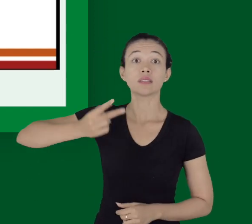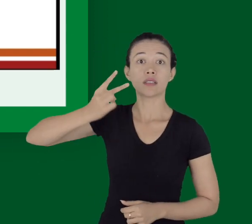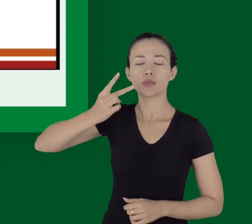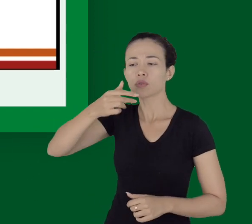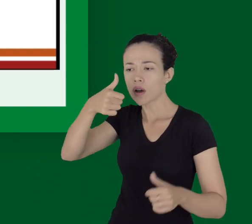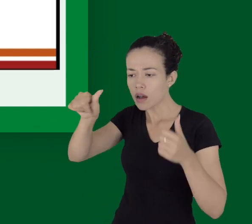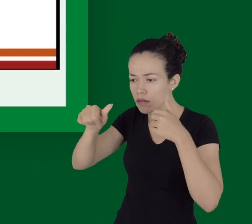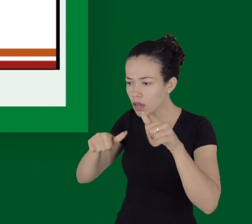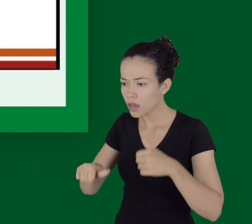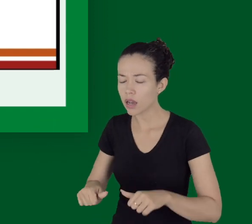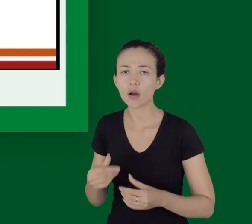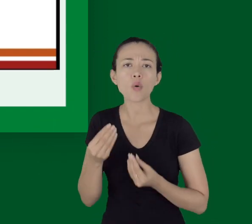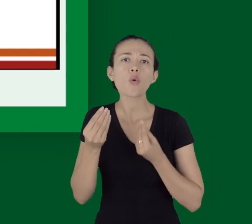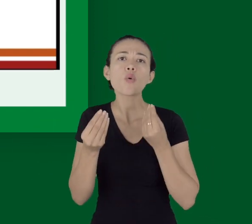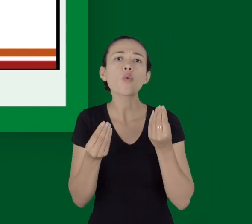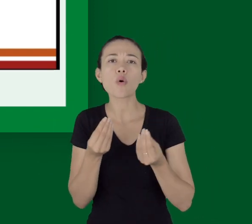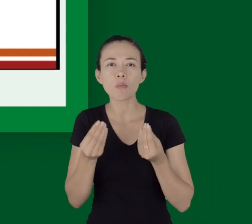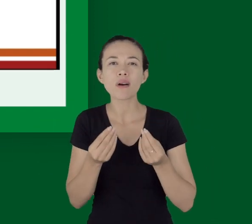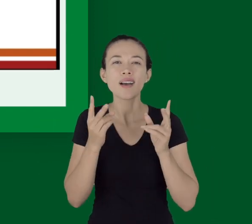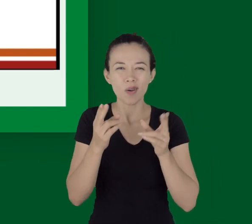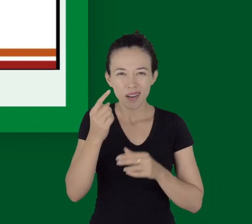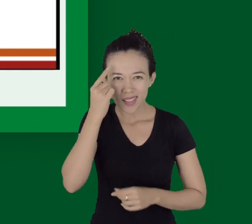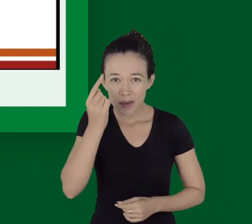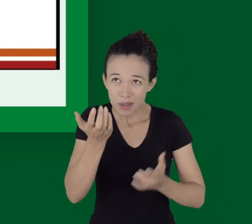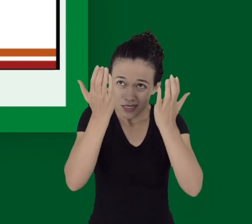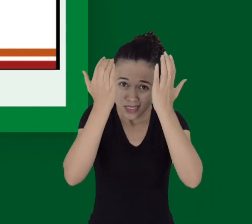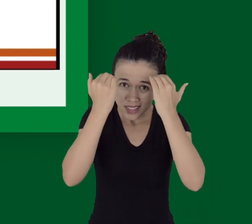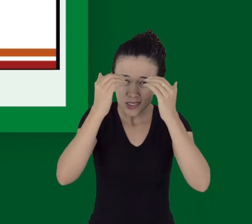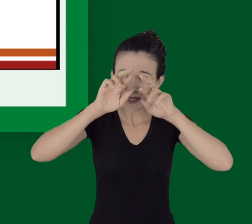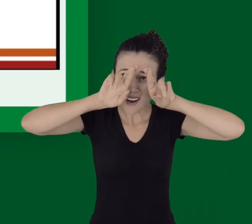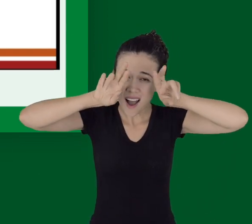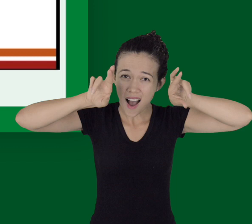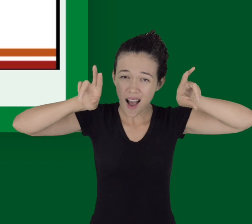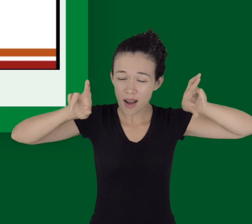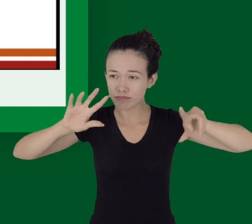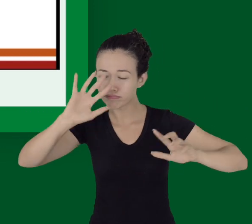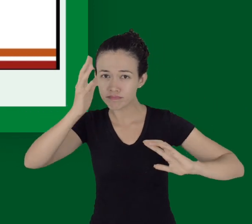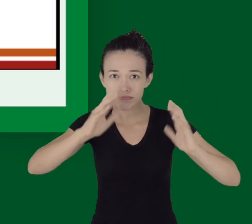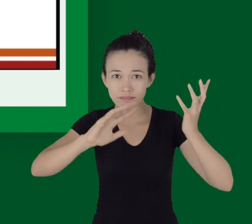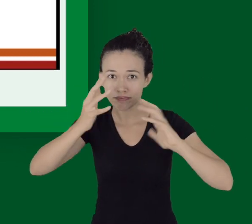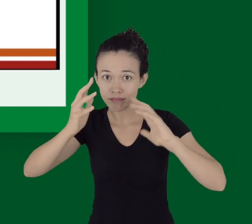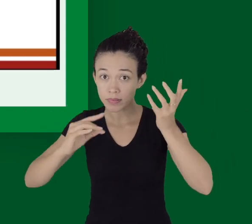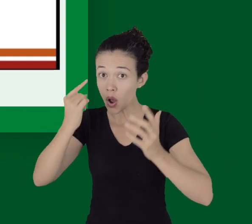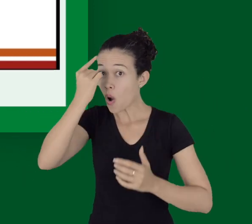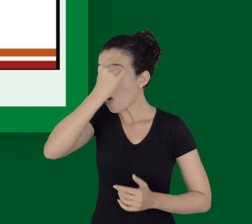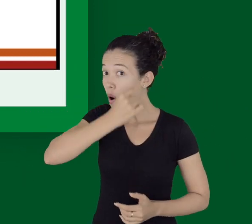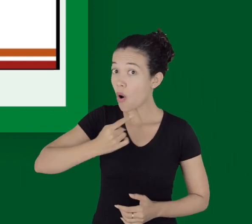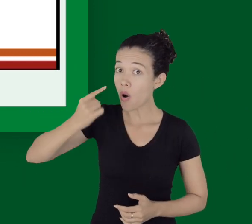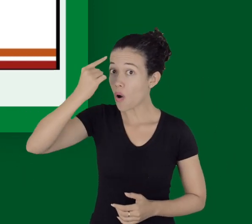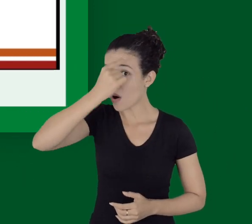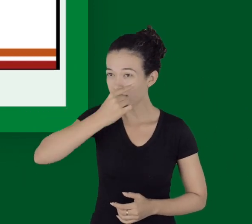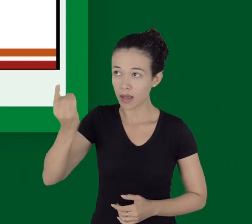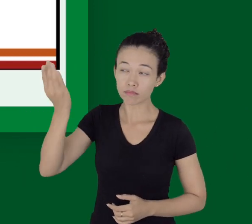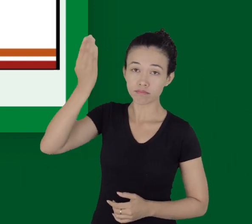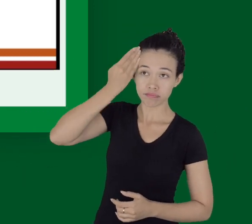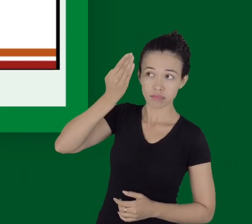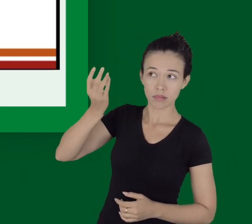lesão inicial, que é a lesão primária que nós reconhecemos, e a lesão